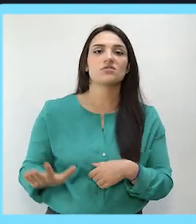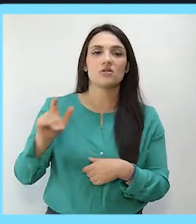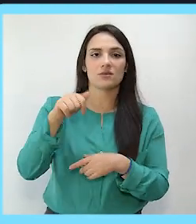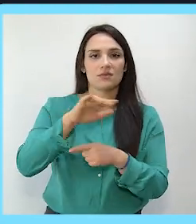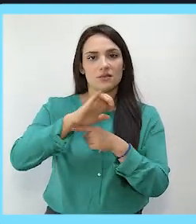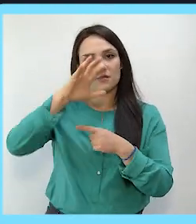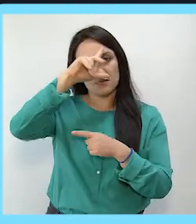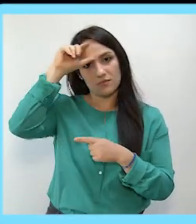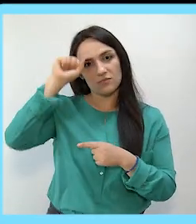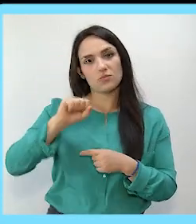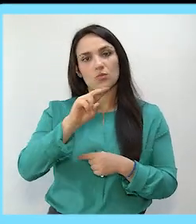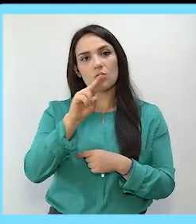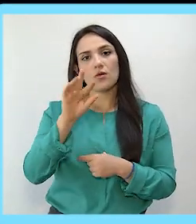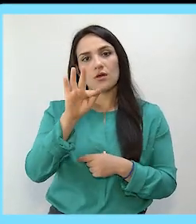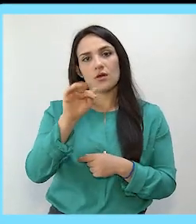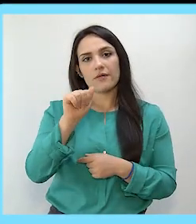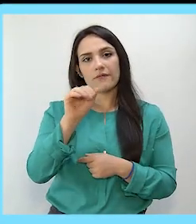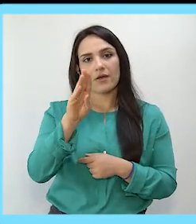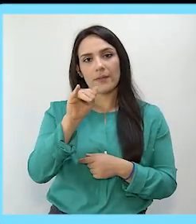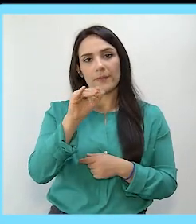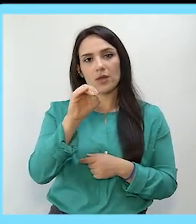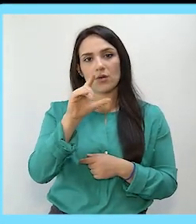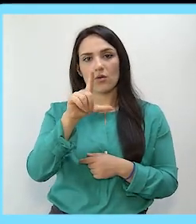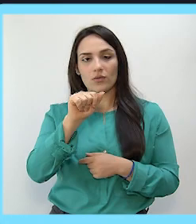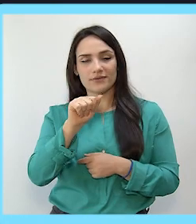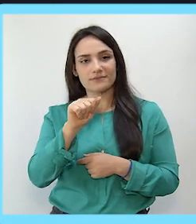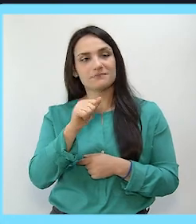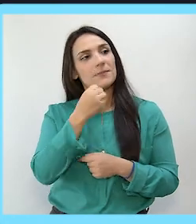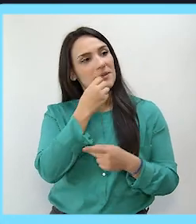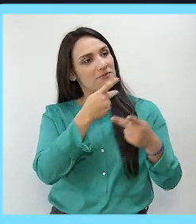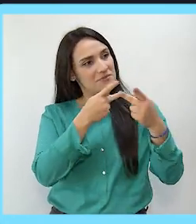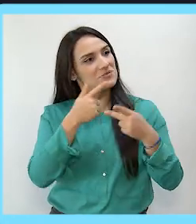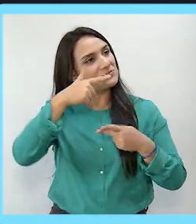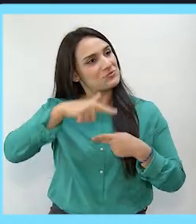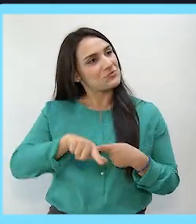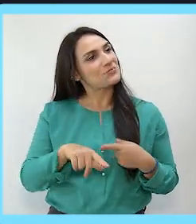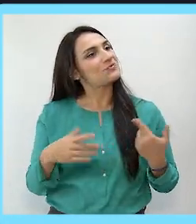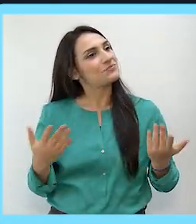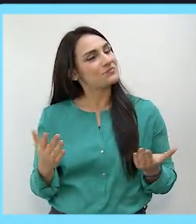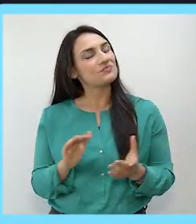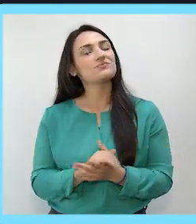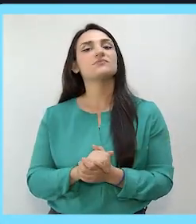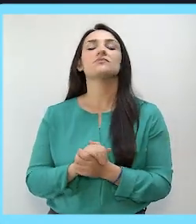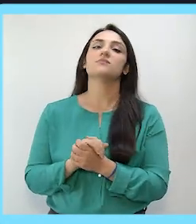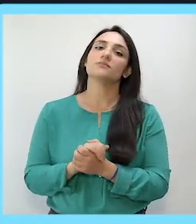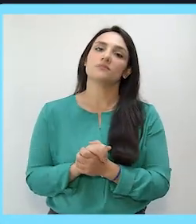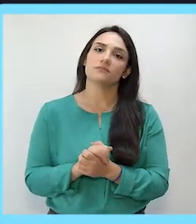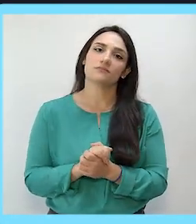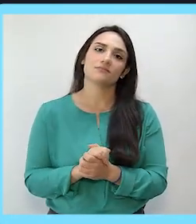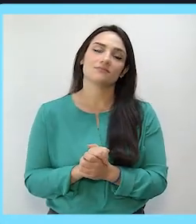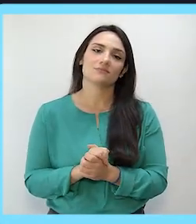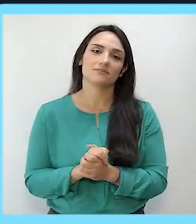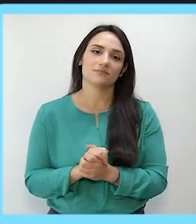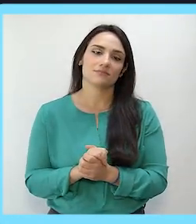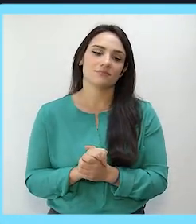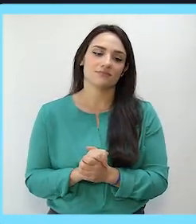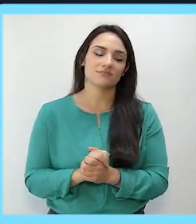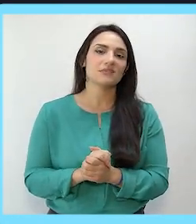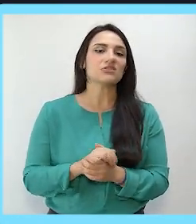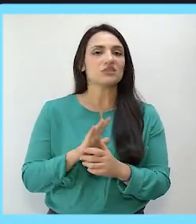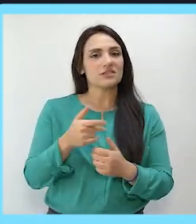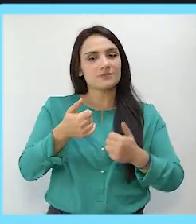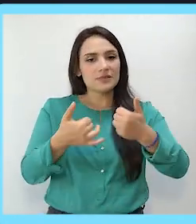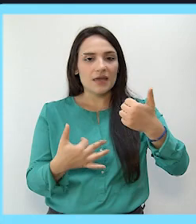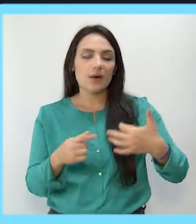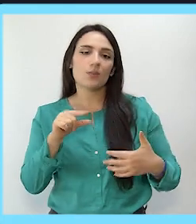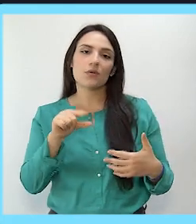Procuradora-Geral do Mato Grosso do Sul, doutora Fabíola Marchetti, né? Mais uma vez, muito bem-vinda. Na primeira parte, a gente contando um pouco da trajetória